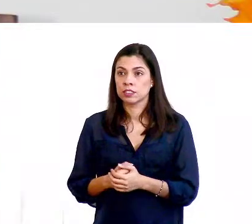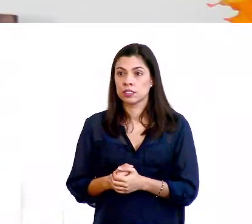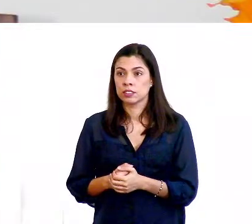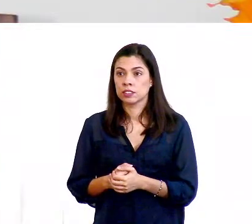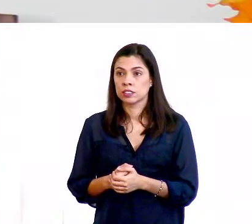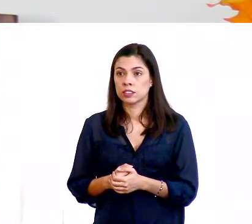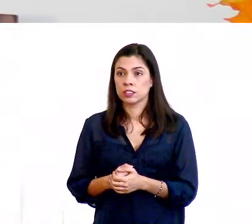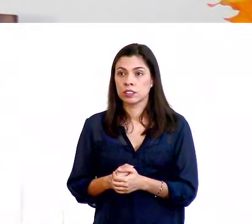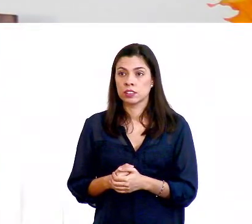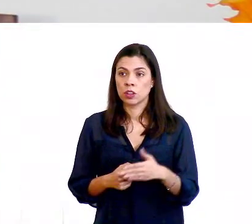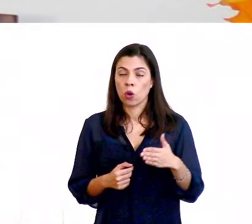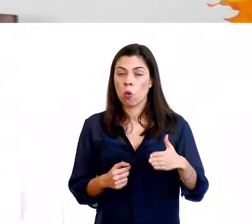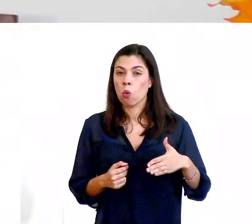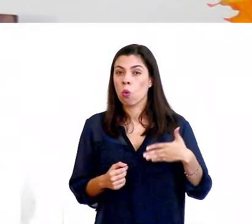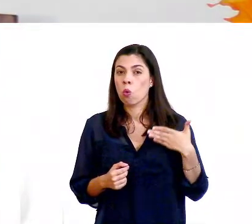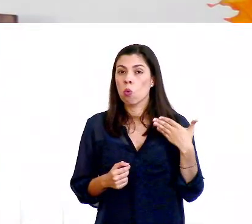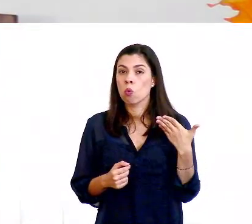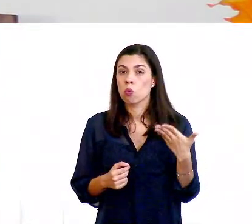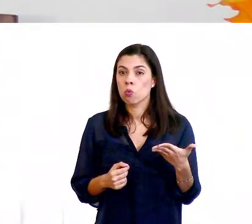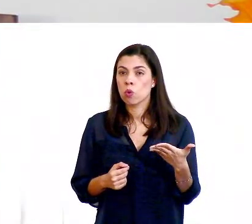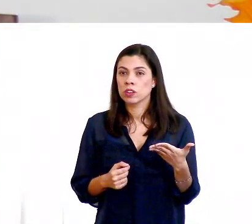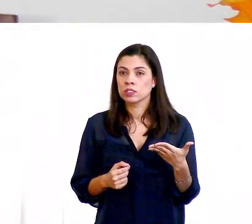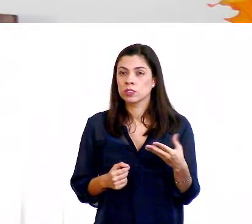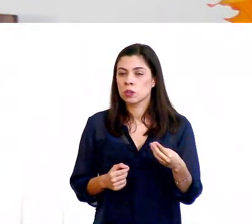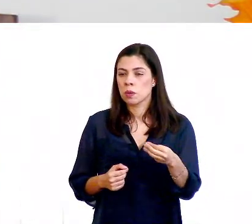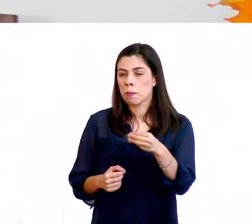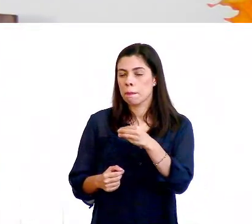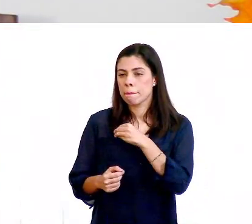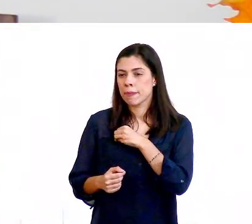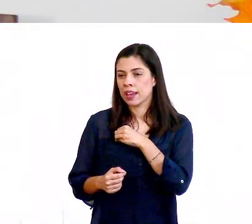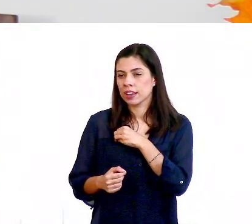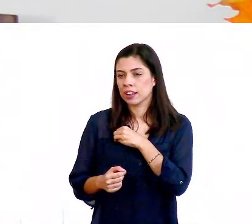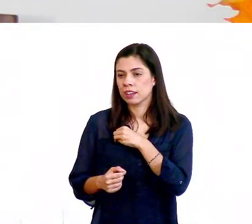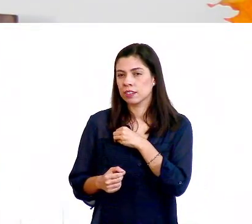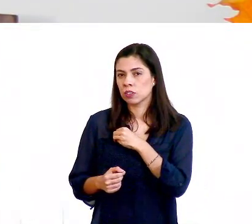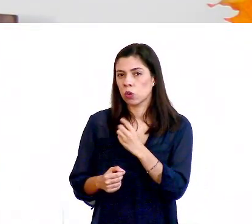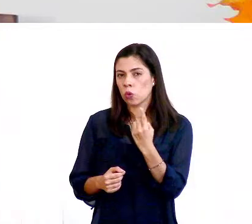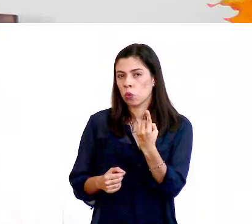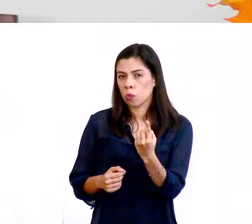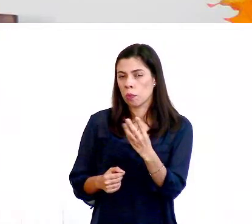ao cometerem um tipo específico de pecado,